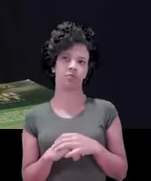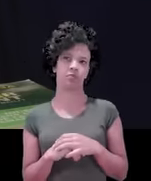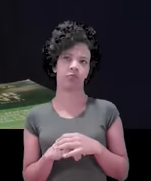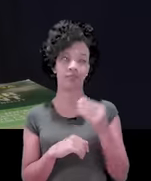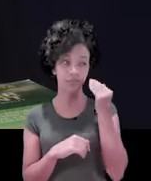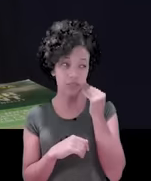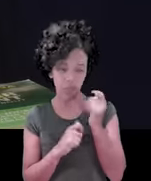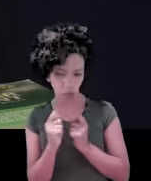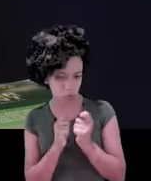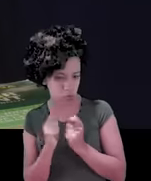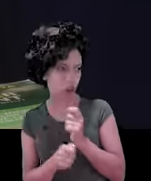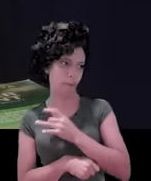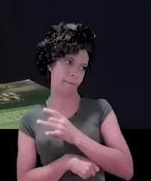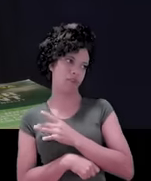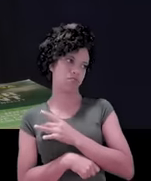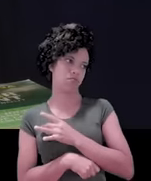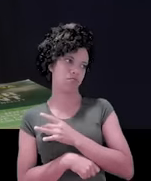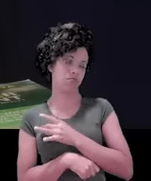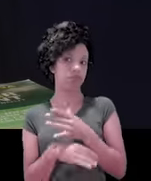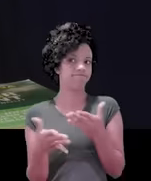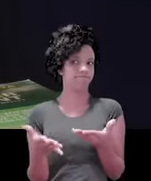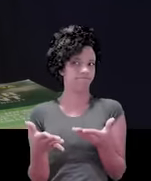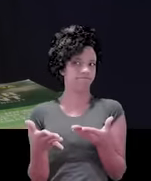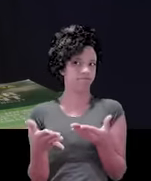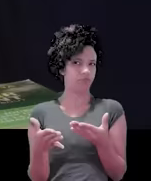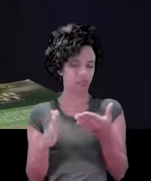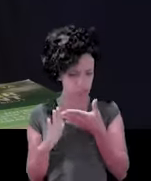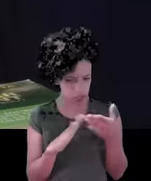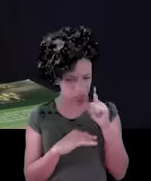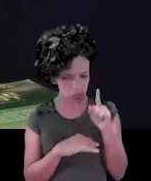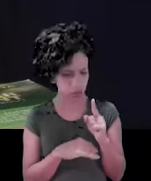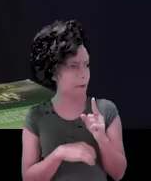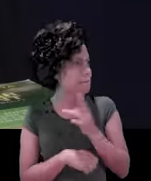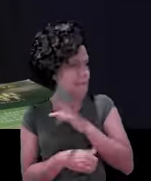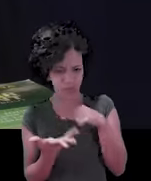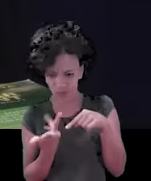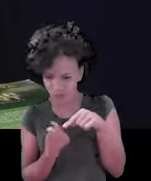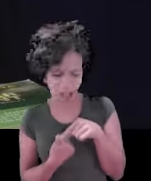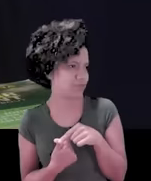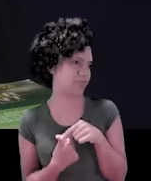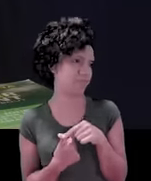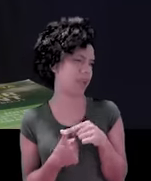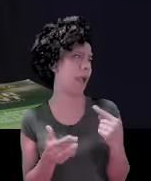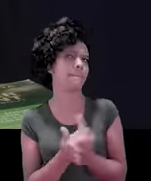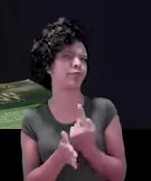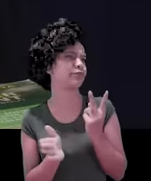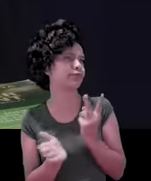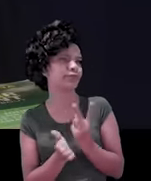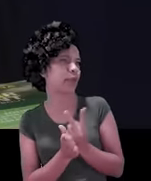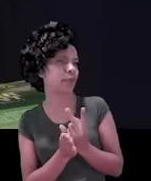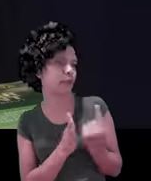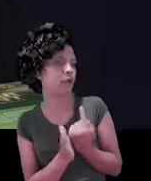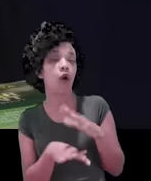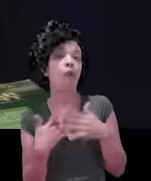começar a tentar dominar o medo é bom e ali naqueles dias foram muitos mesmo foi um a pergunta mas como que eu